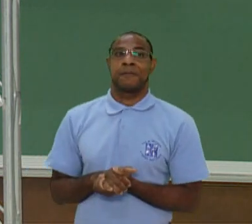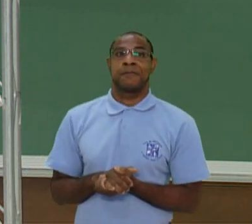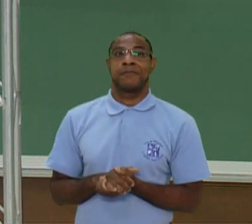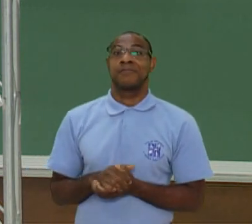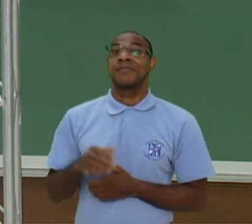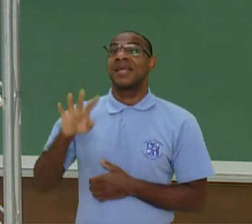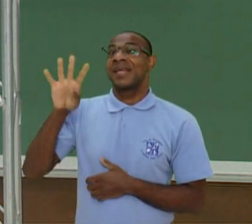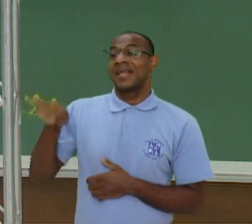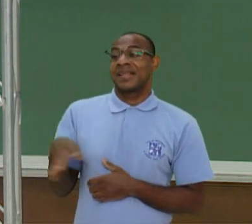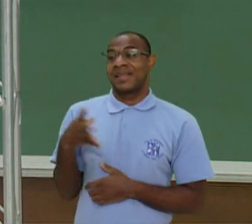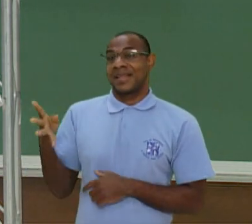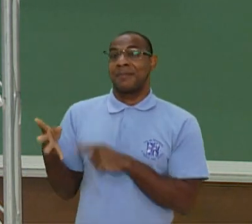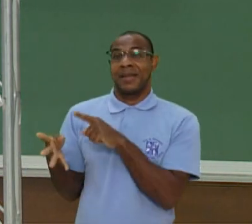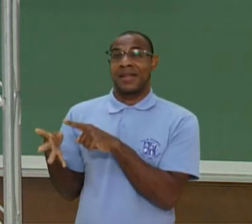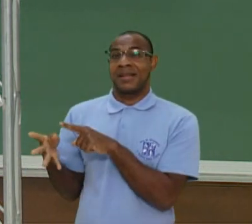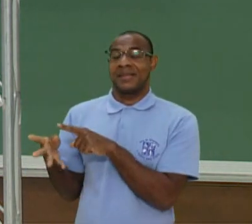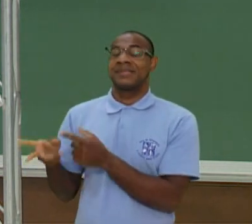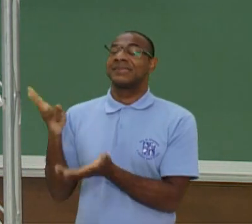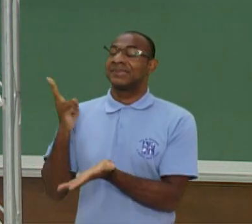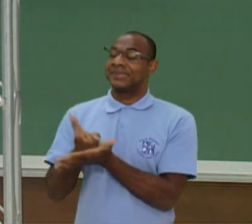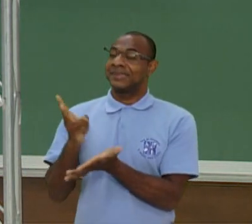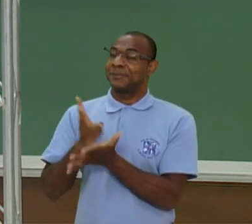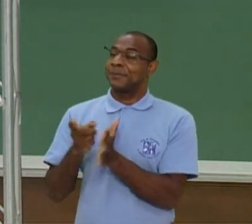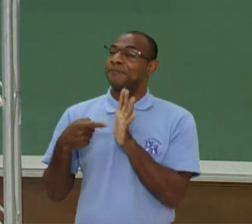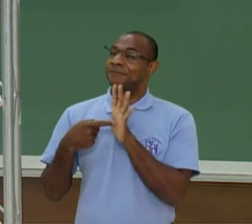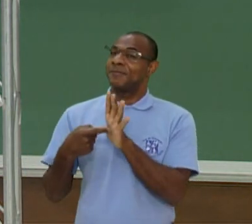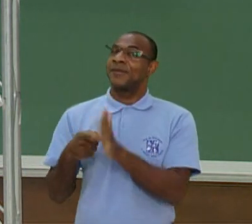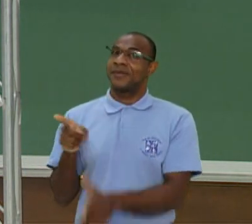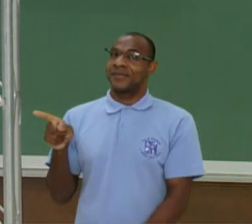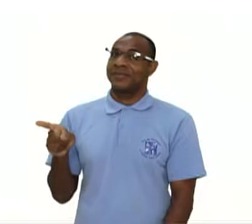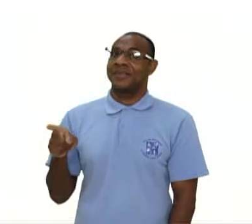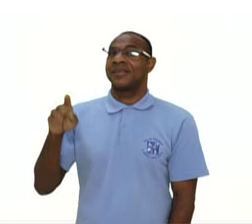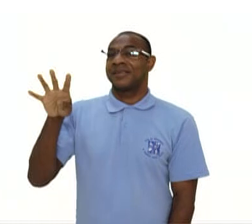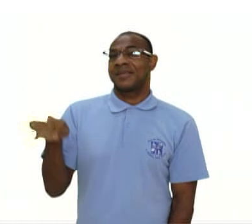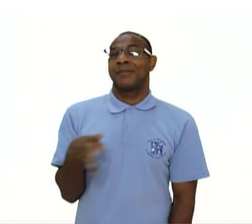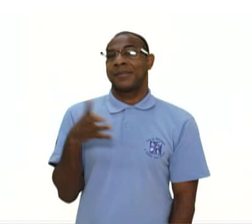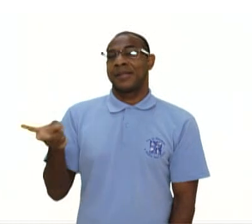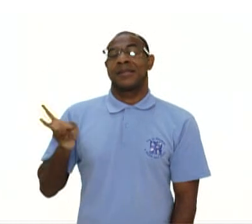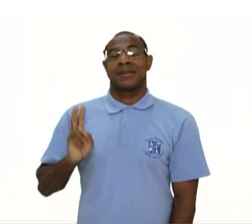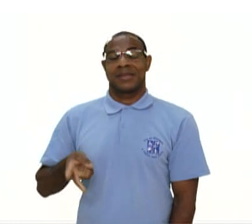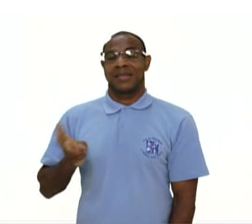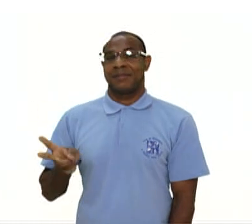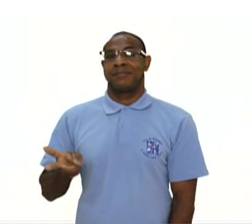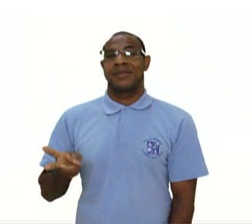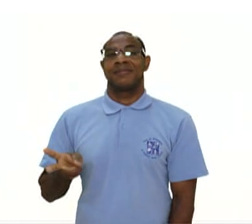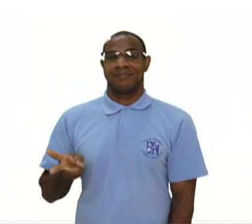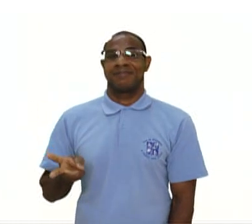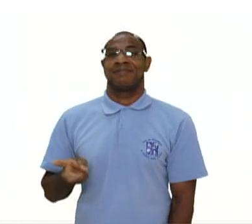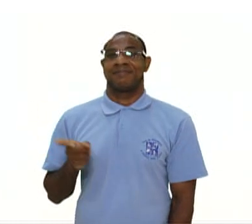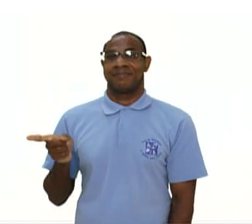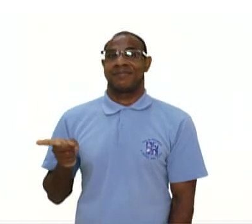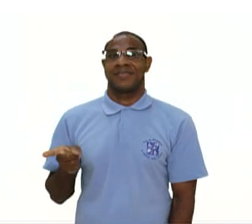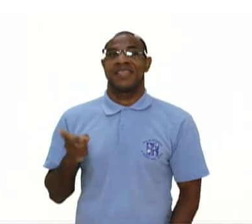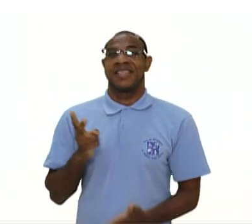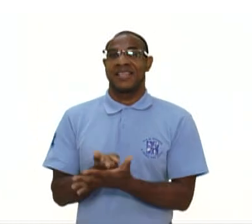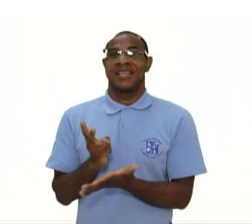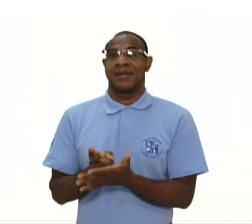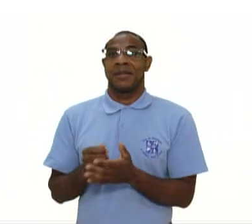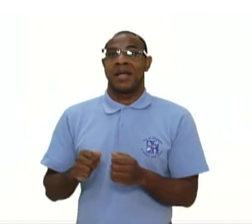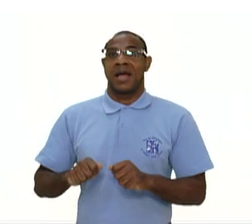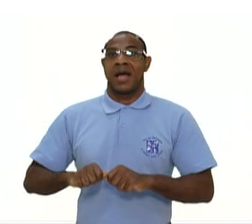Tabela de seno e cosseno. O professor toda vez que ele fala de complexo, ele coloca essa tabela. Insisto, quando você abrir a aula